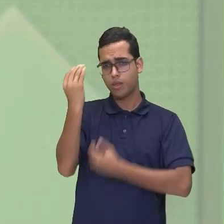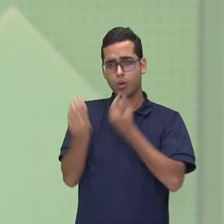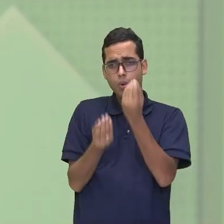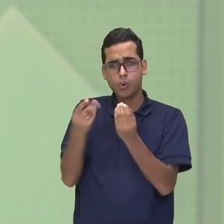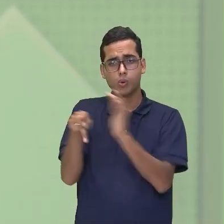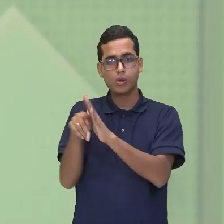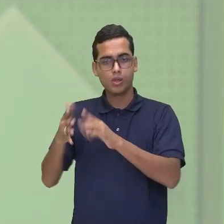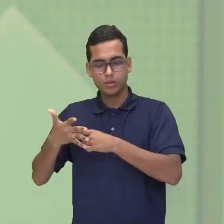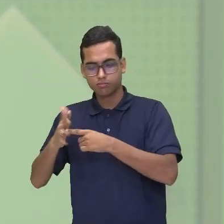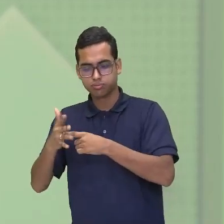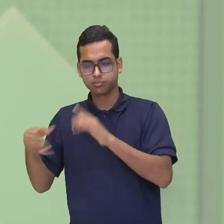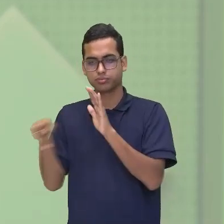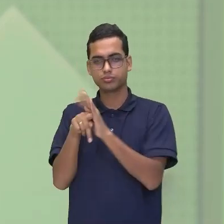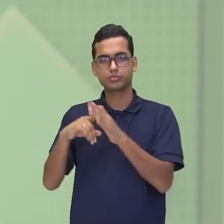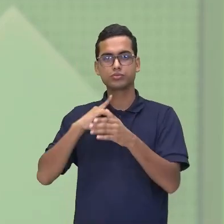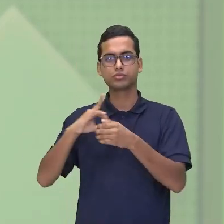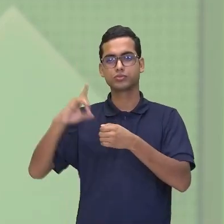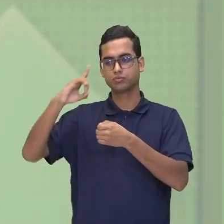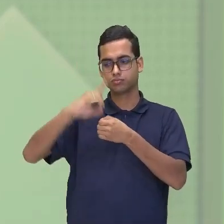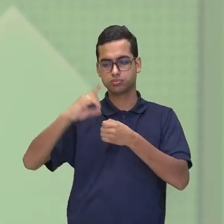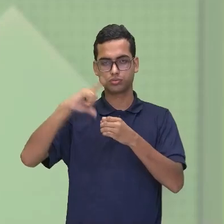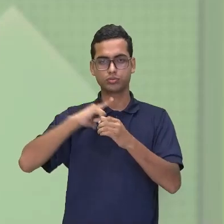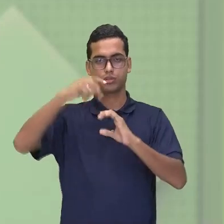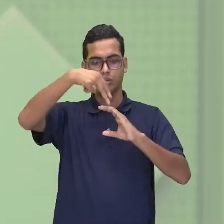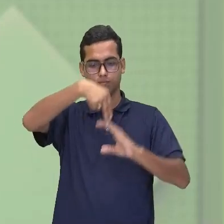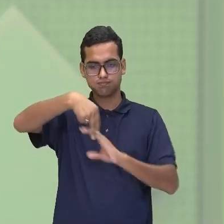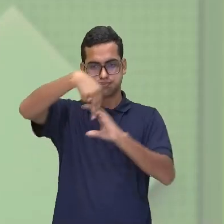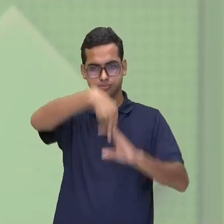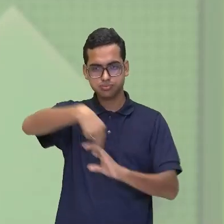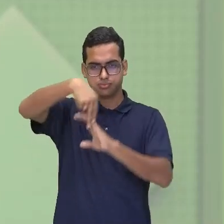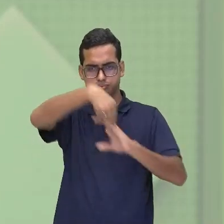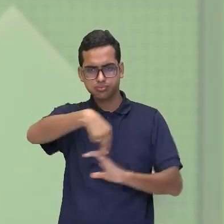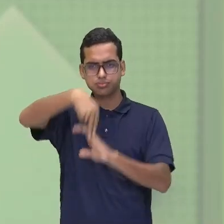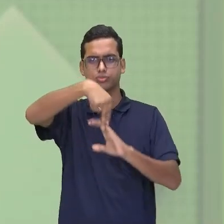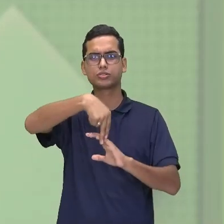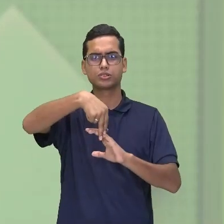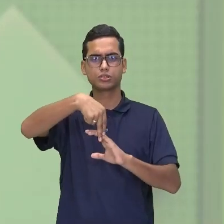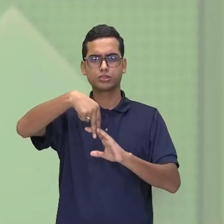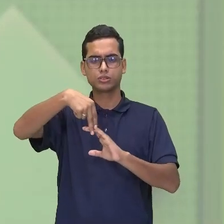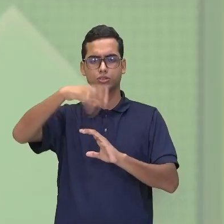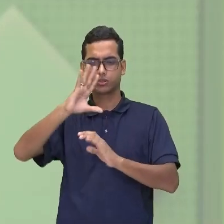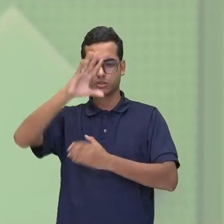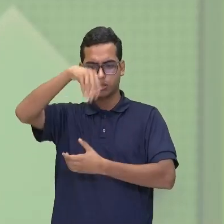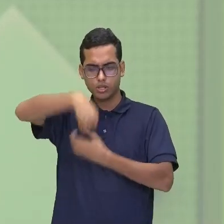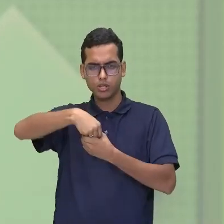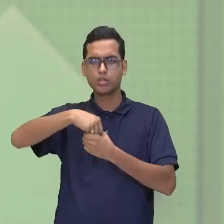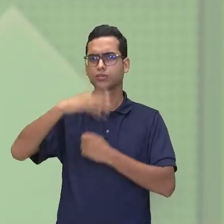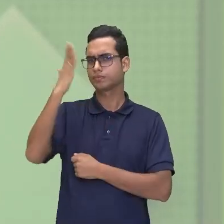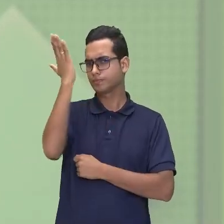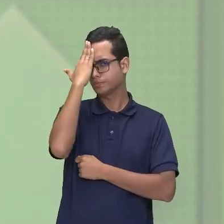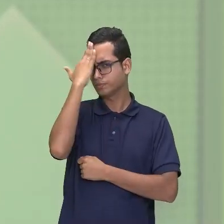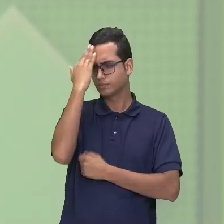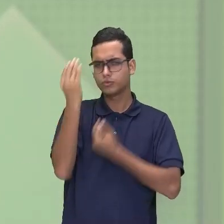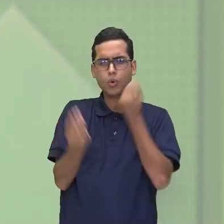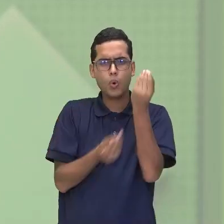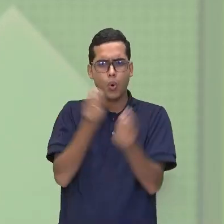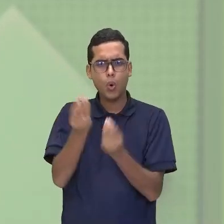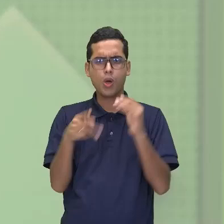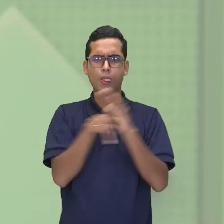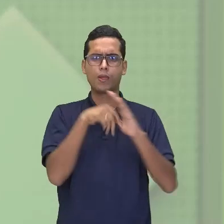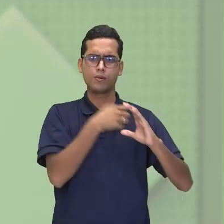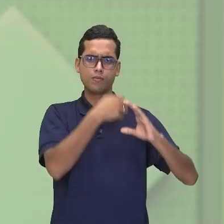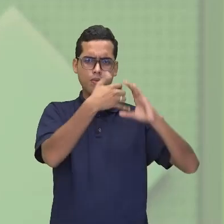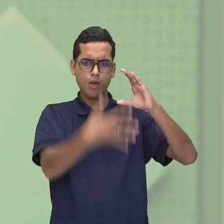um motor de ignição interna, a gente vai tentar ali, né, entender um pouco sobre como é a diferença